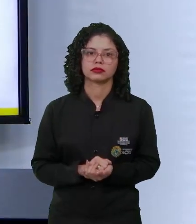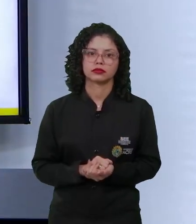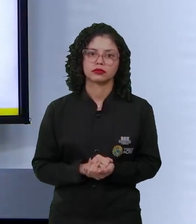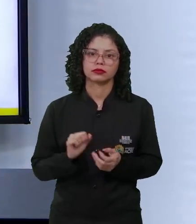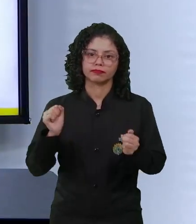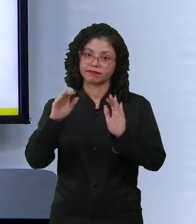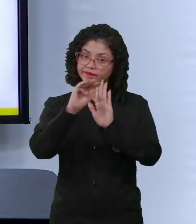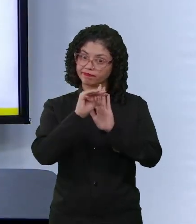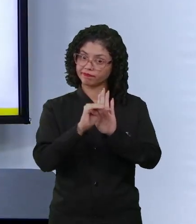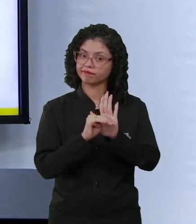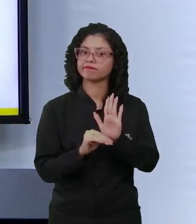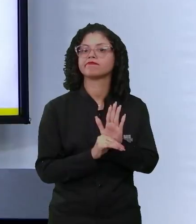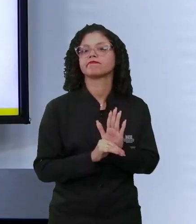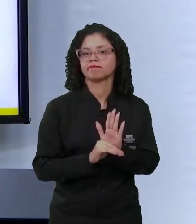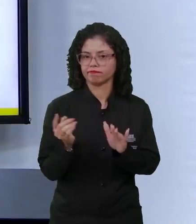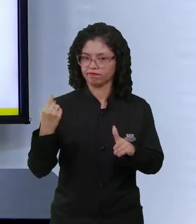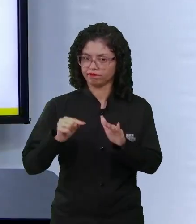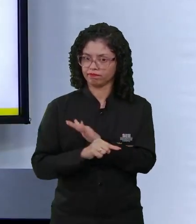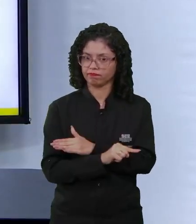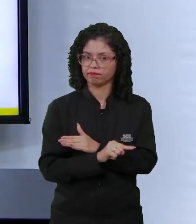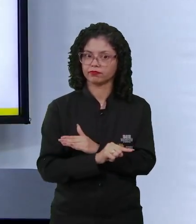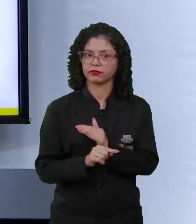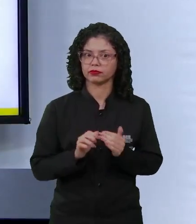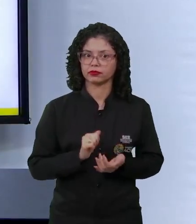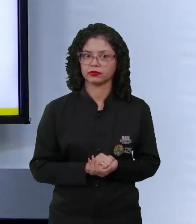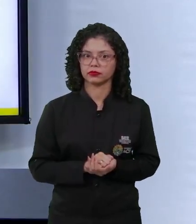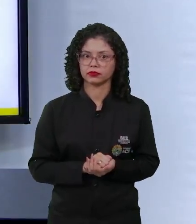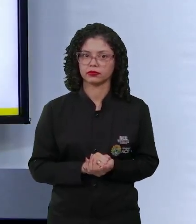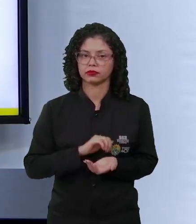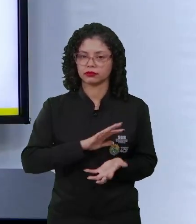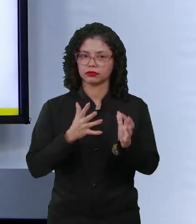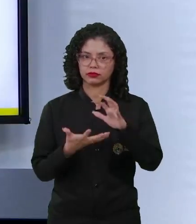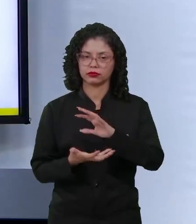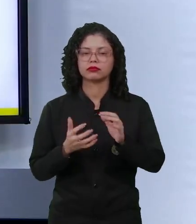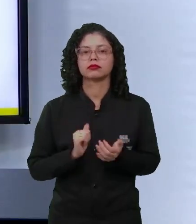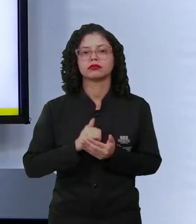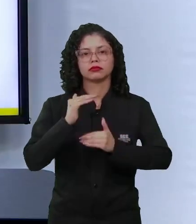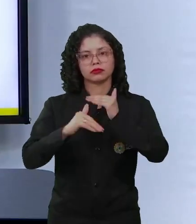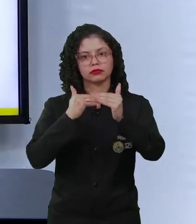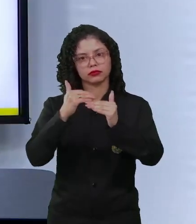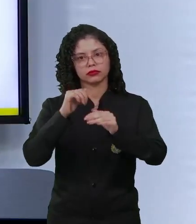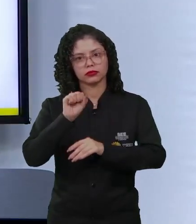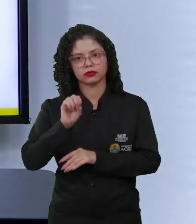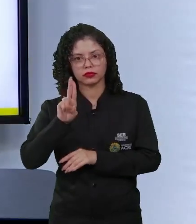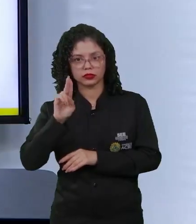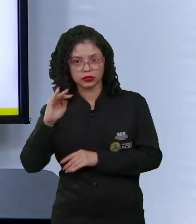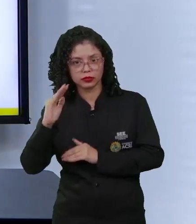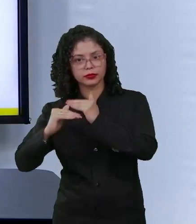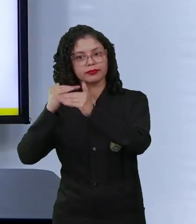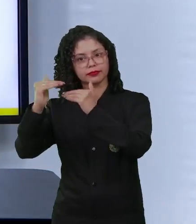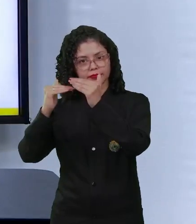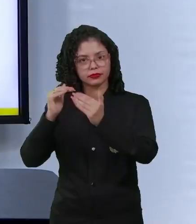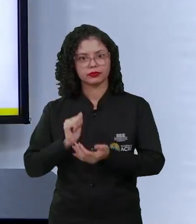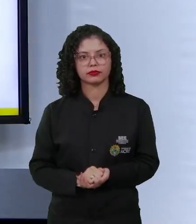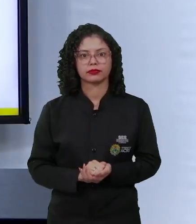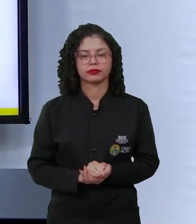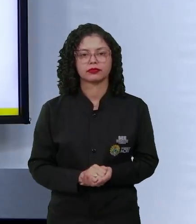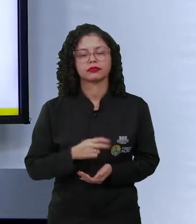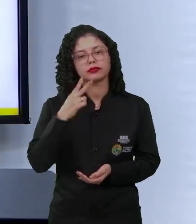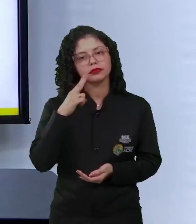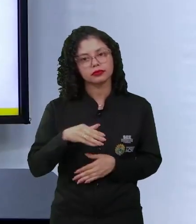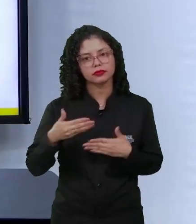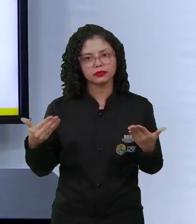estão classificados dentro desse globo em desenvolvidos e subdesenvolvidos. A gente